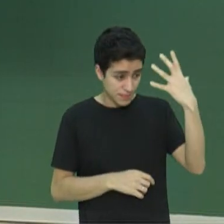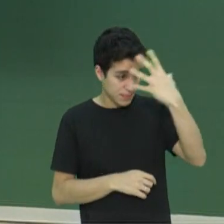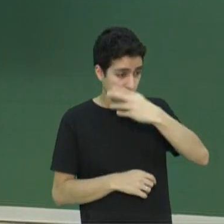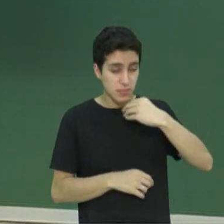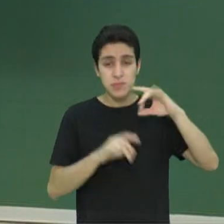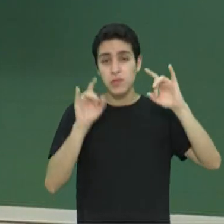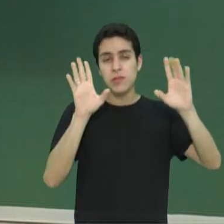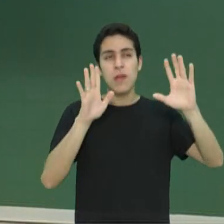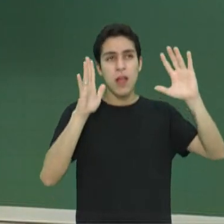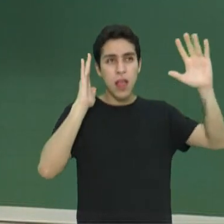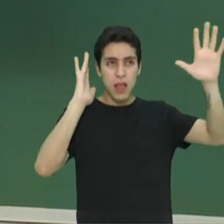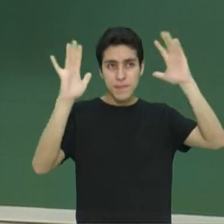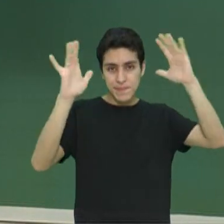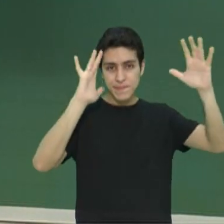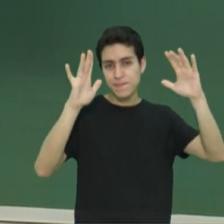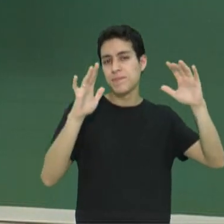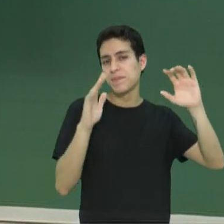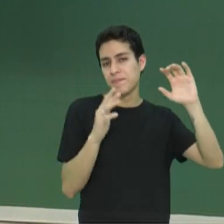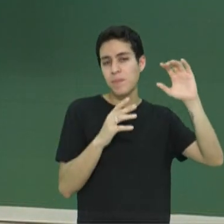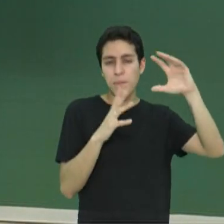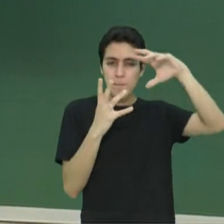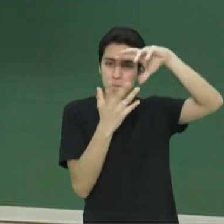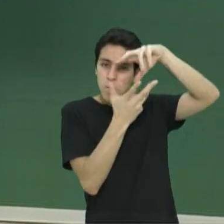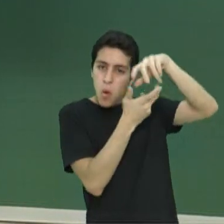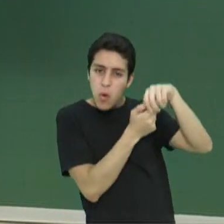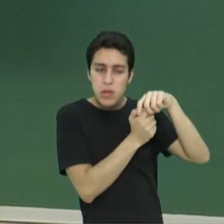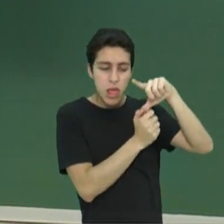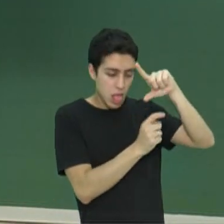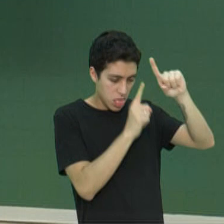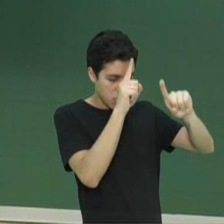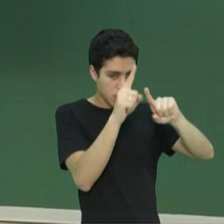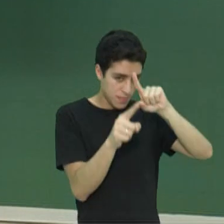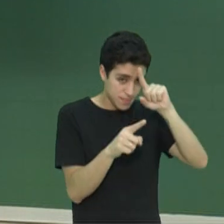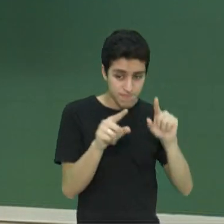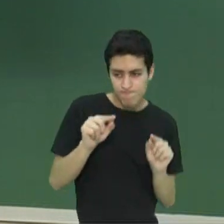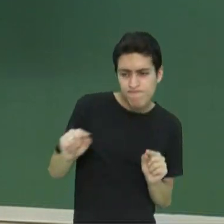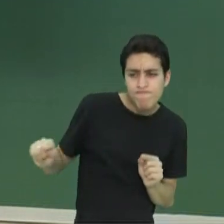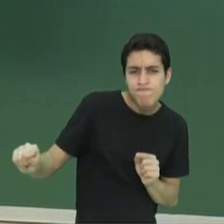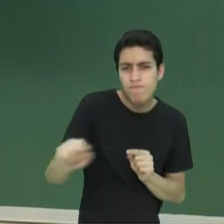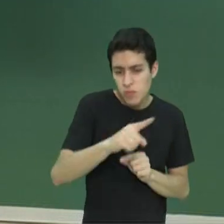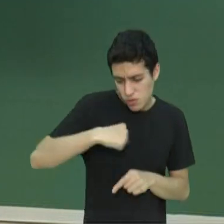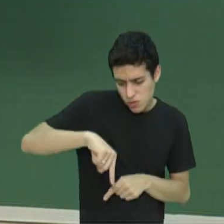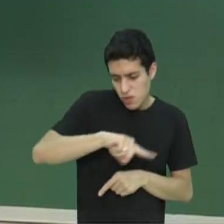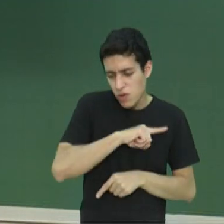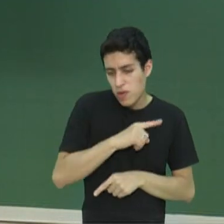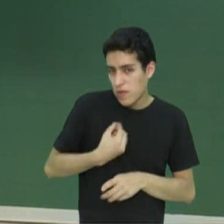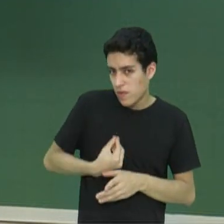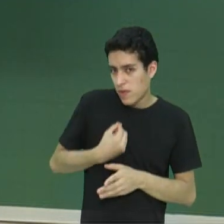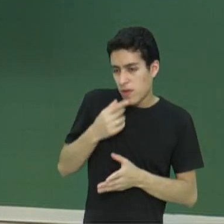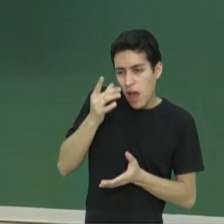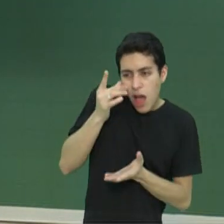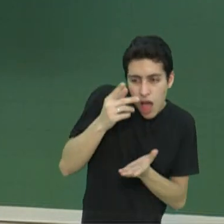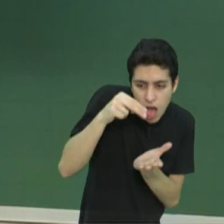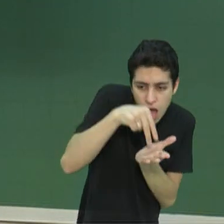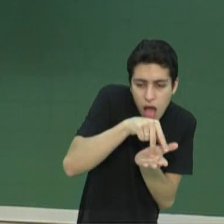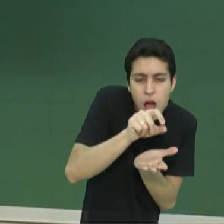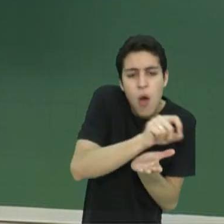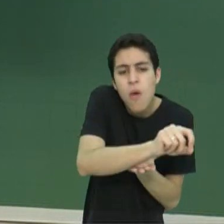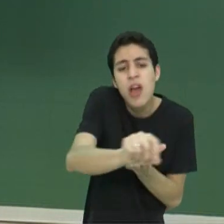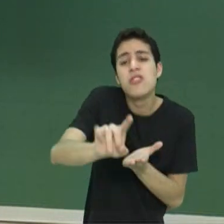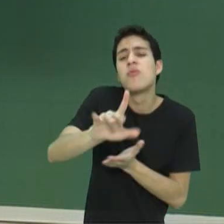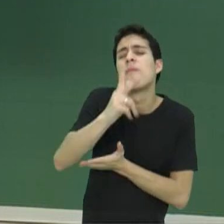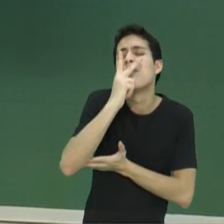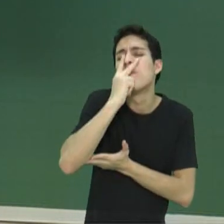mundo inteligível, ou o mundo das ideias. E que o mundo que nós vivemos, nosso cotidiano aqui, nós vemos a aparência do